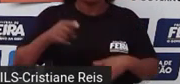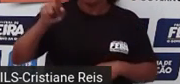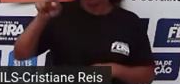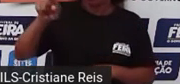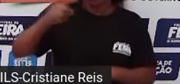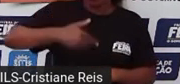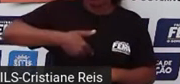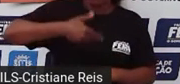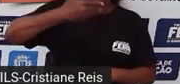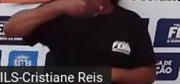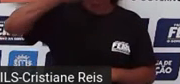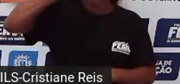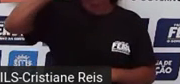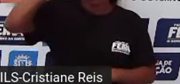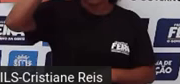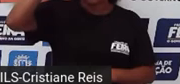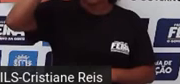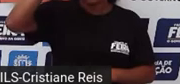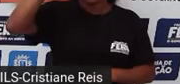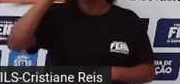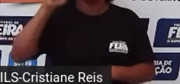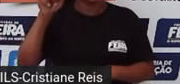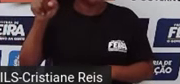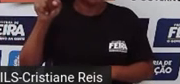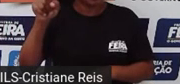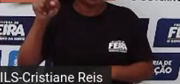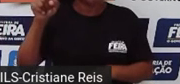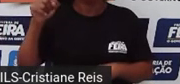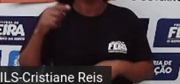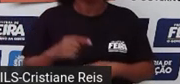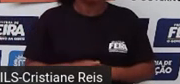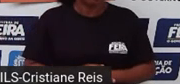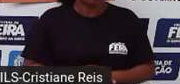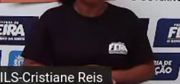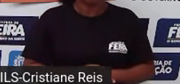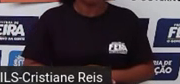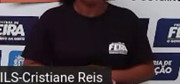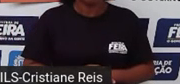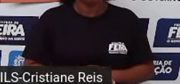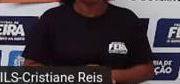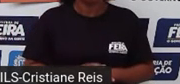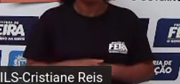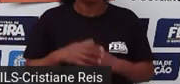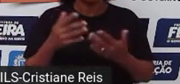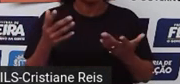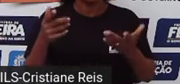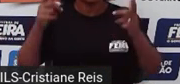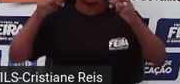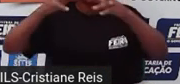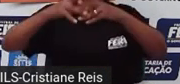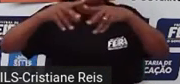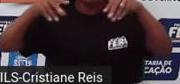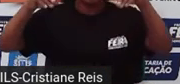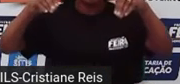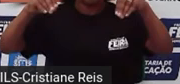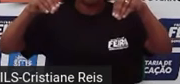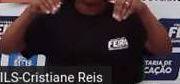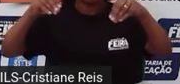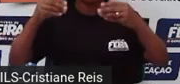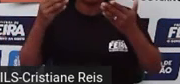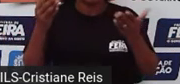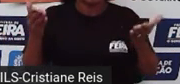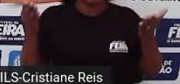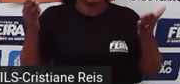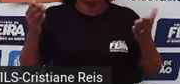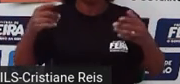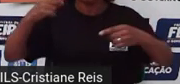do Oriente Médio né que é um boné dizer assim um canto que a história é e é mais